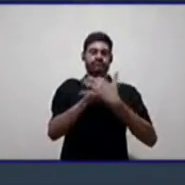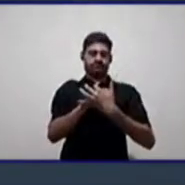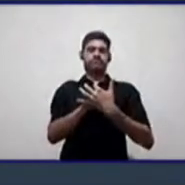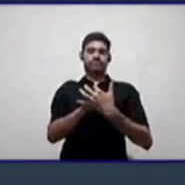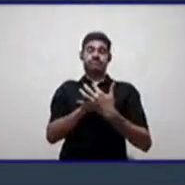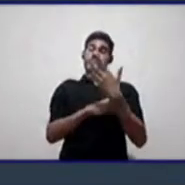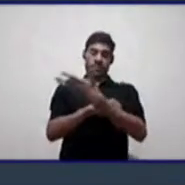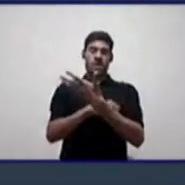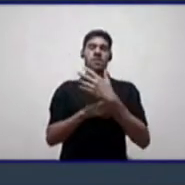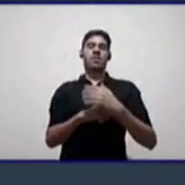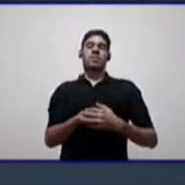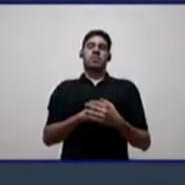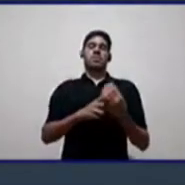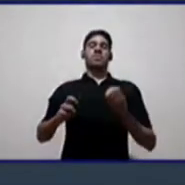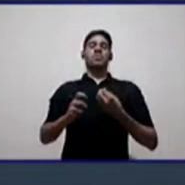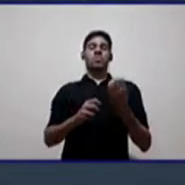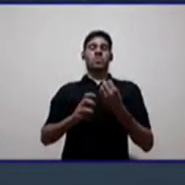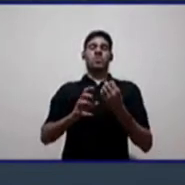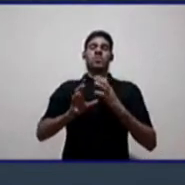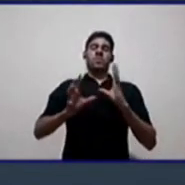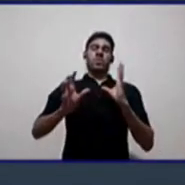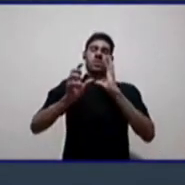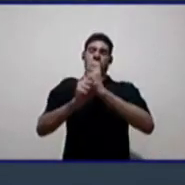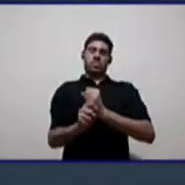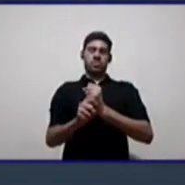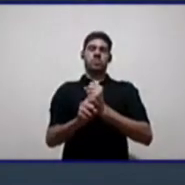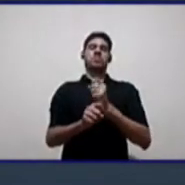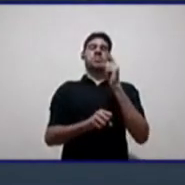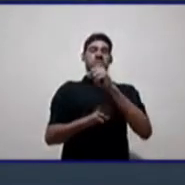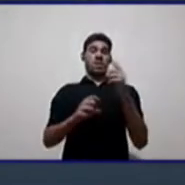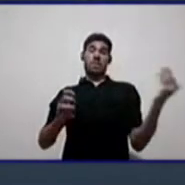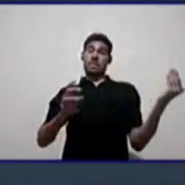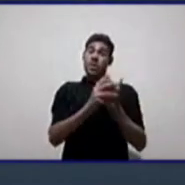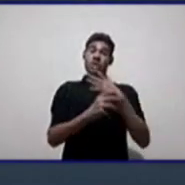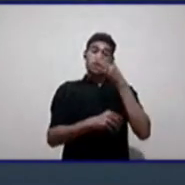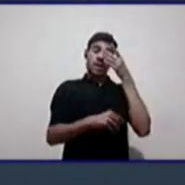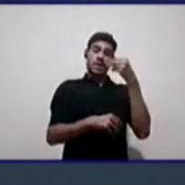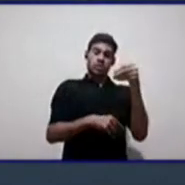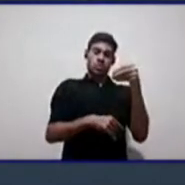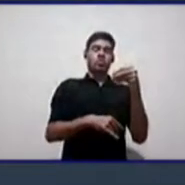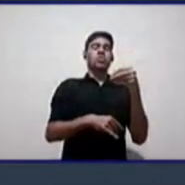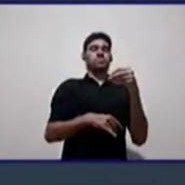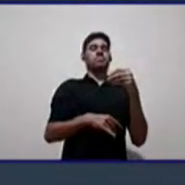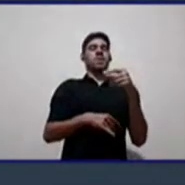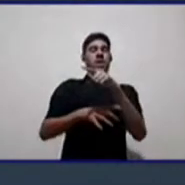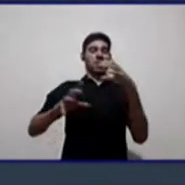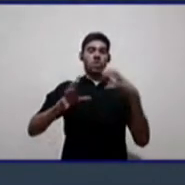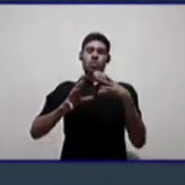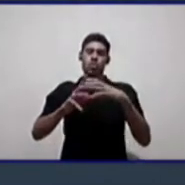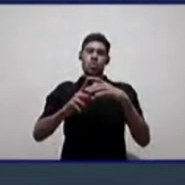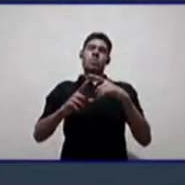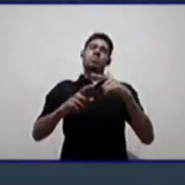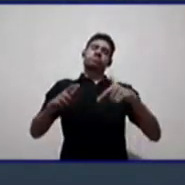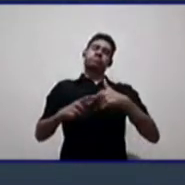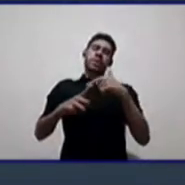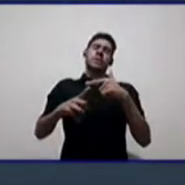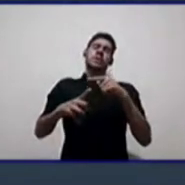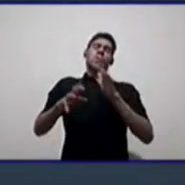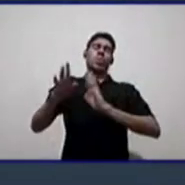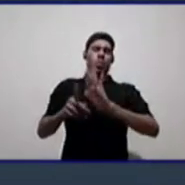modo, no caso das prestações de contas com autos físicos, esta Corte trilhou, com extremo zelo